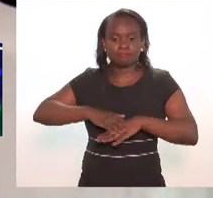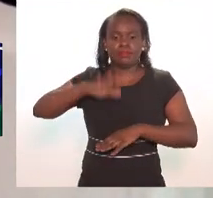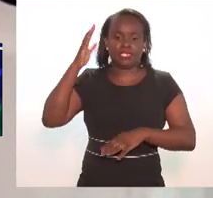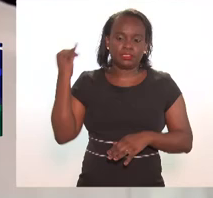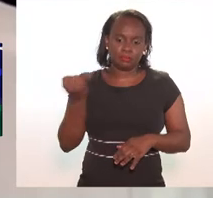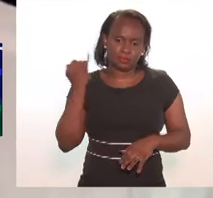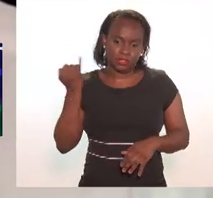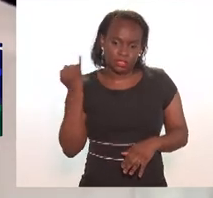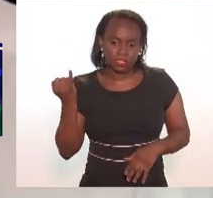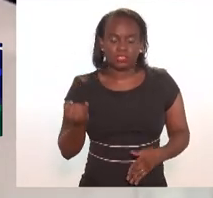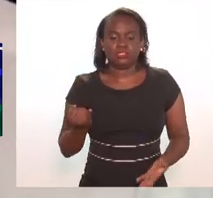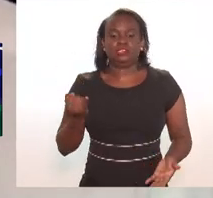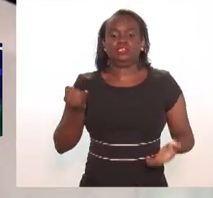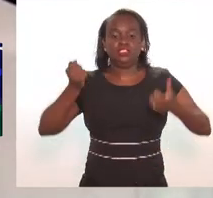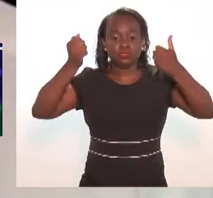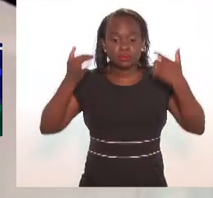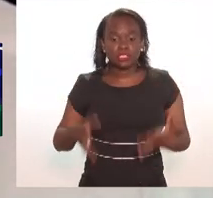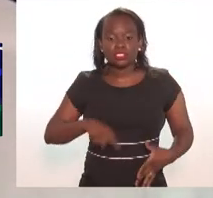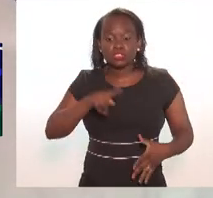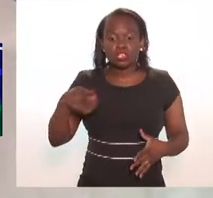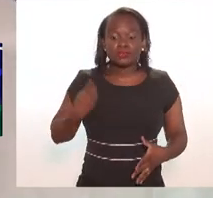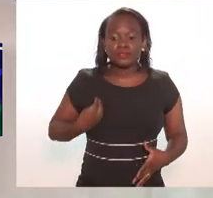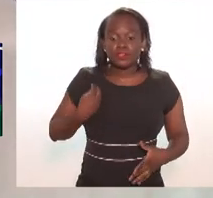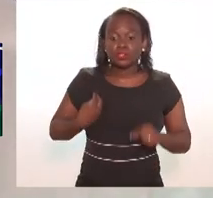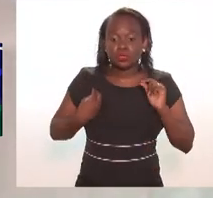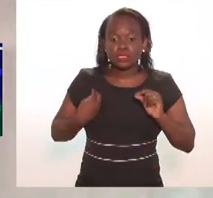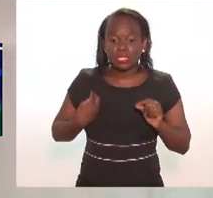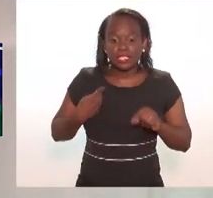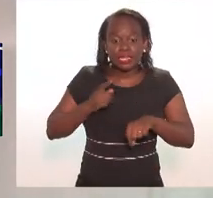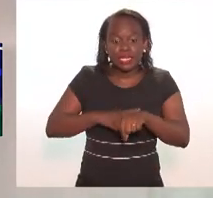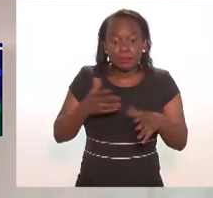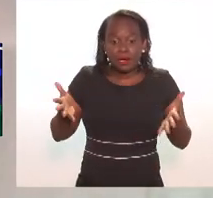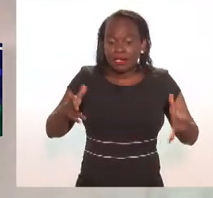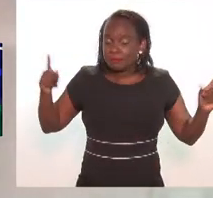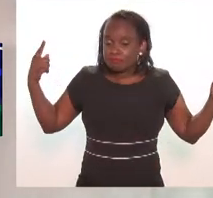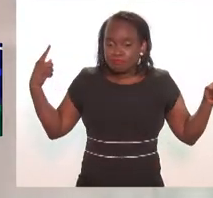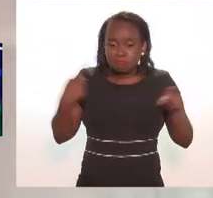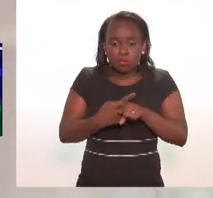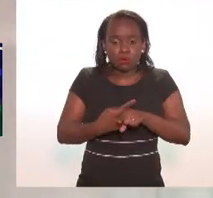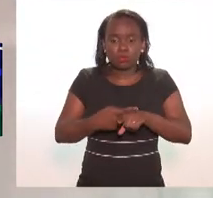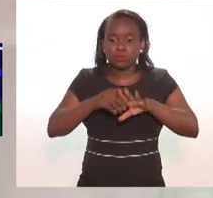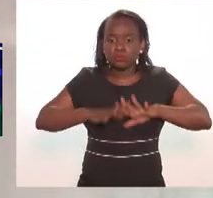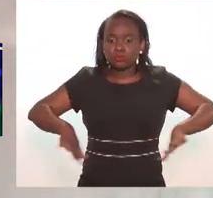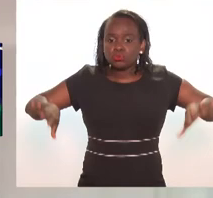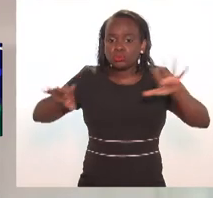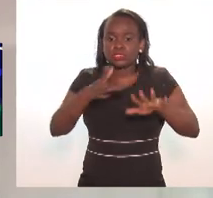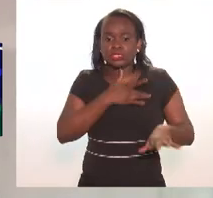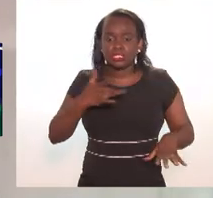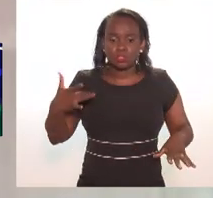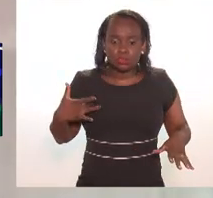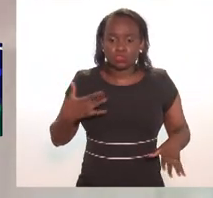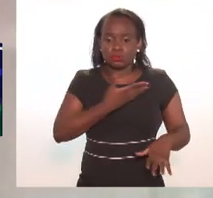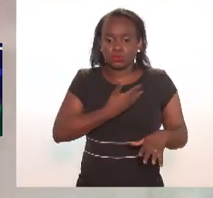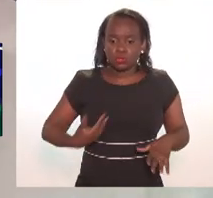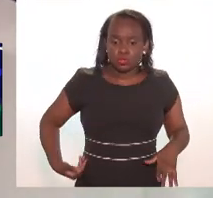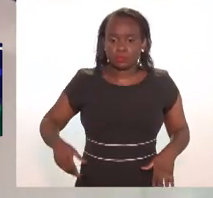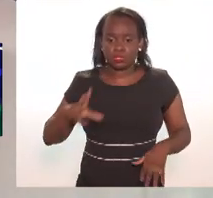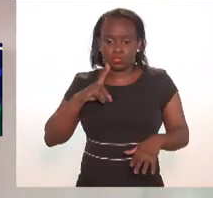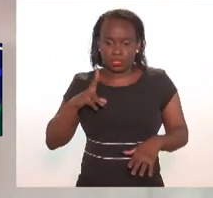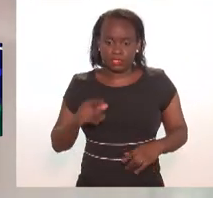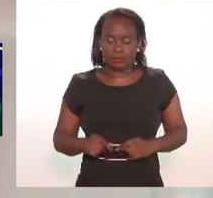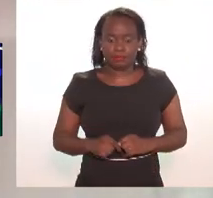A realidade fala que estamos vivendo um momento de colapso da rede de saúde pública e